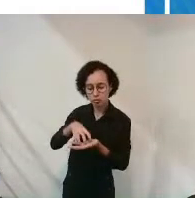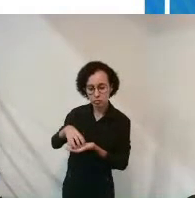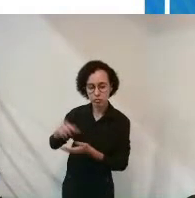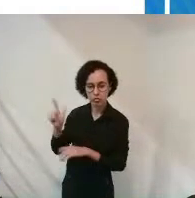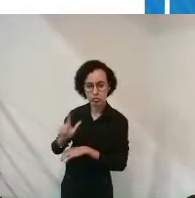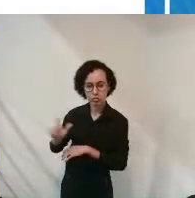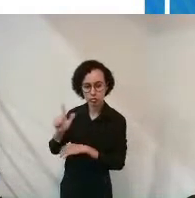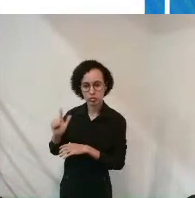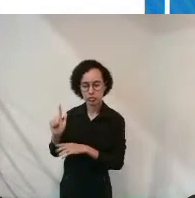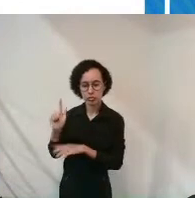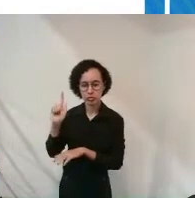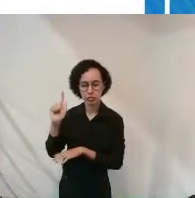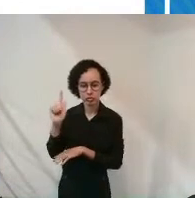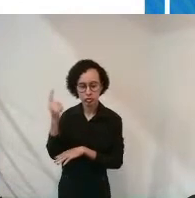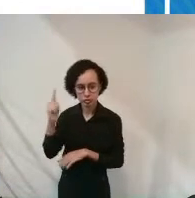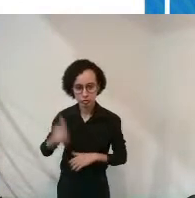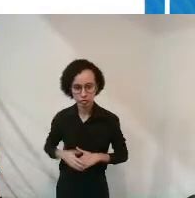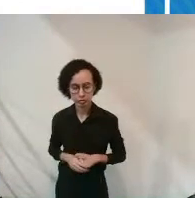e geografia.